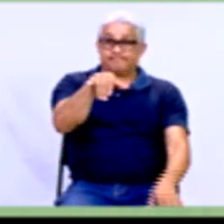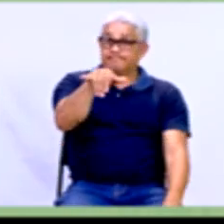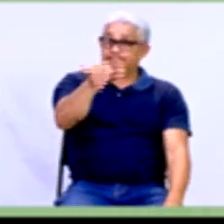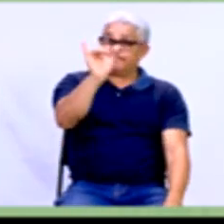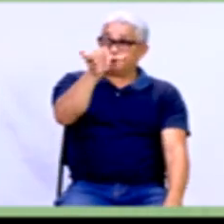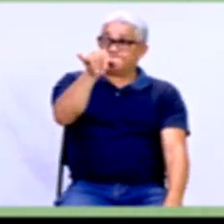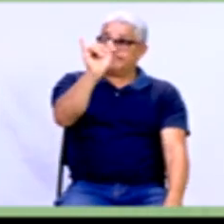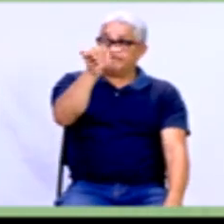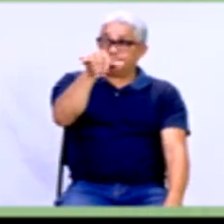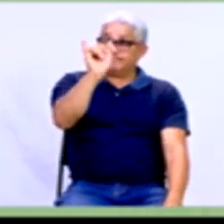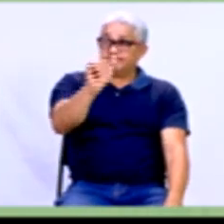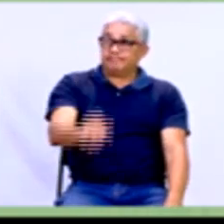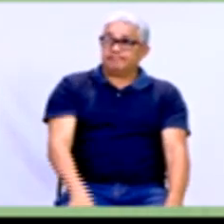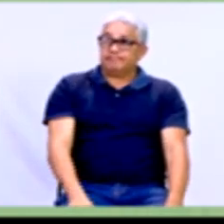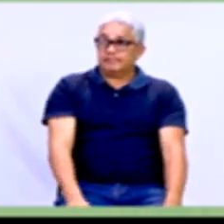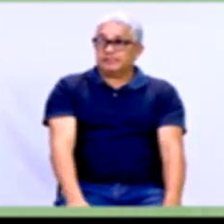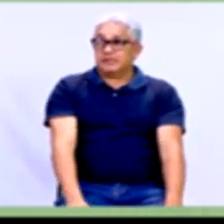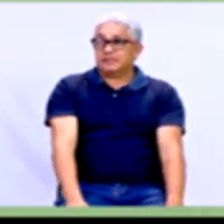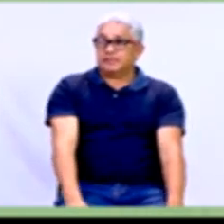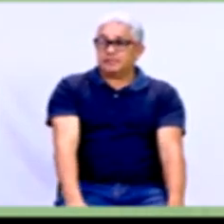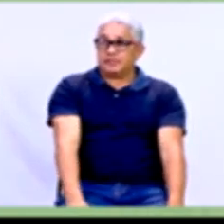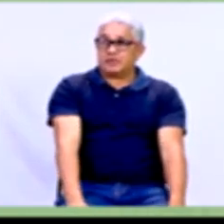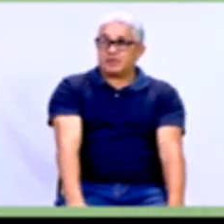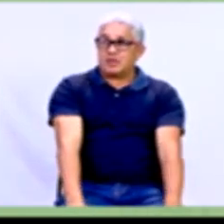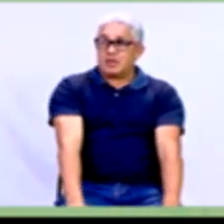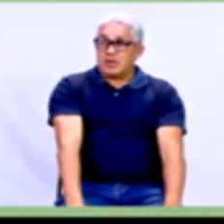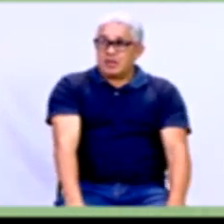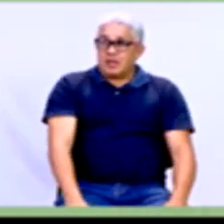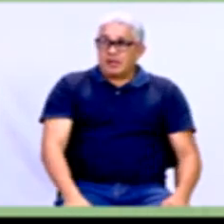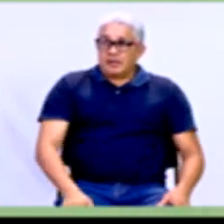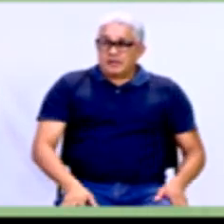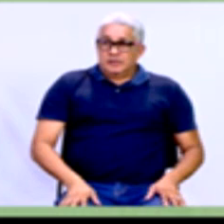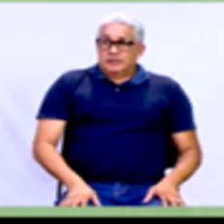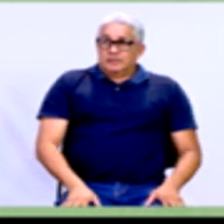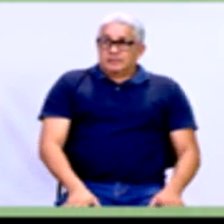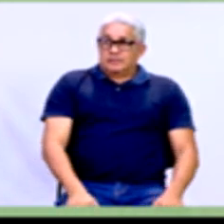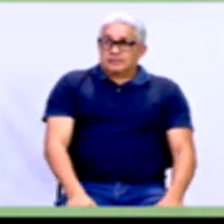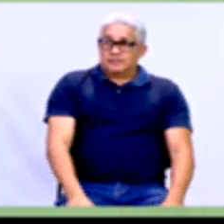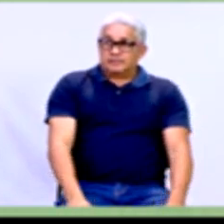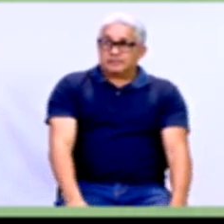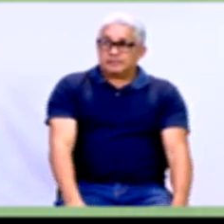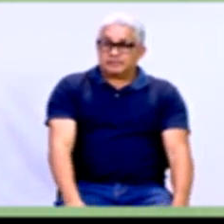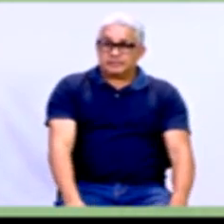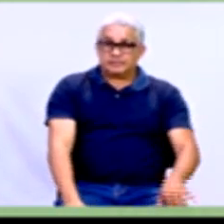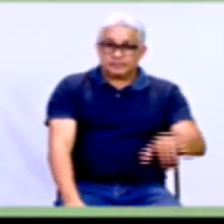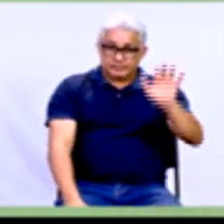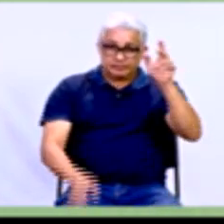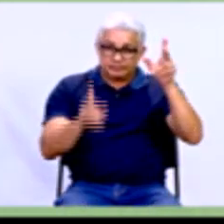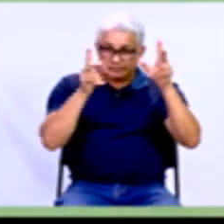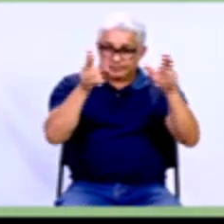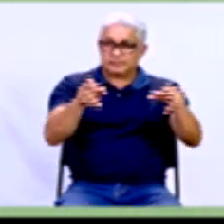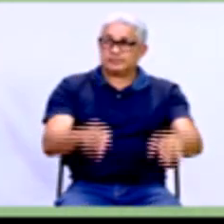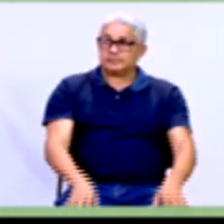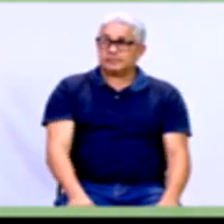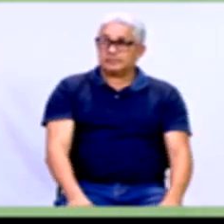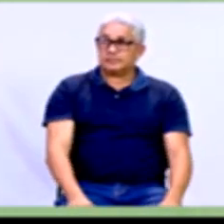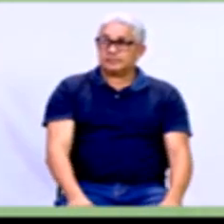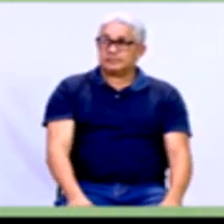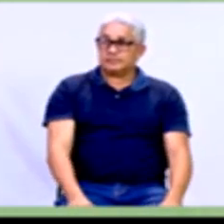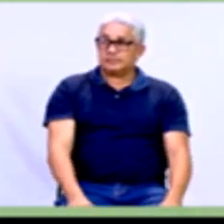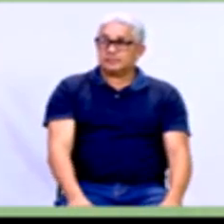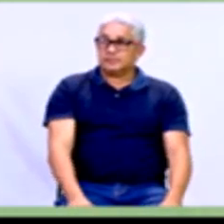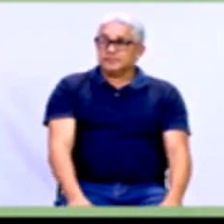a nossa aplicando os valores encontrados na fórmula de equação da reta de y, que é o que eu falei para vocês,